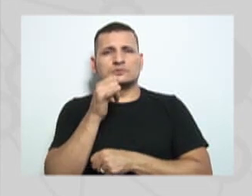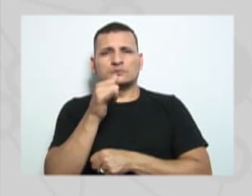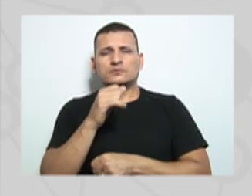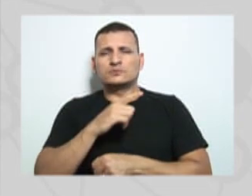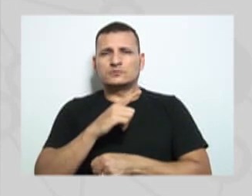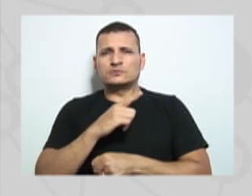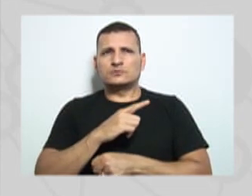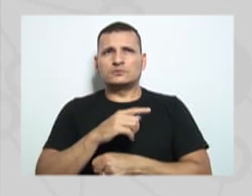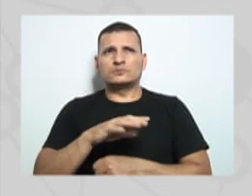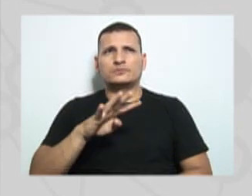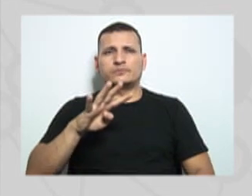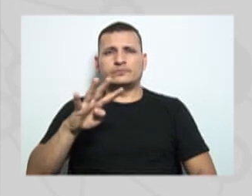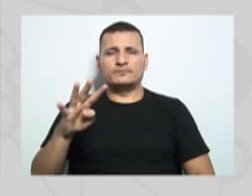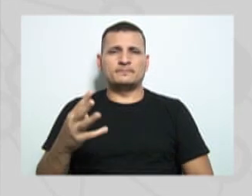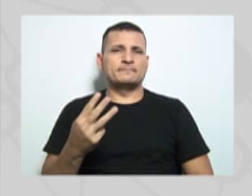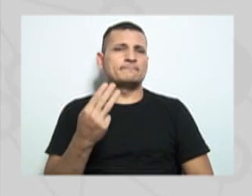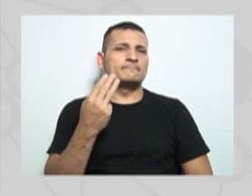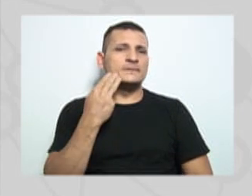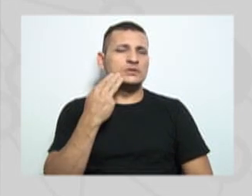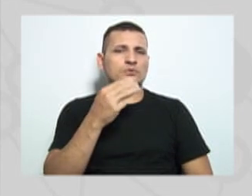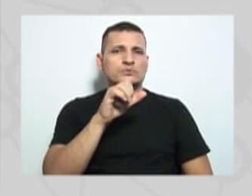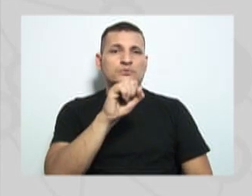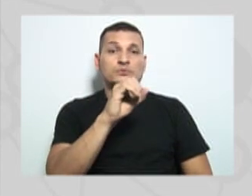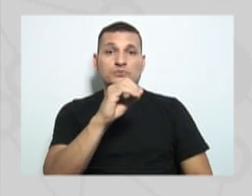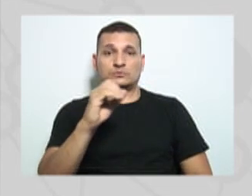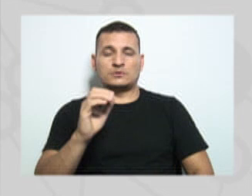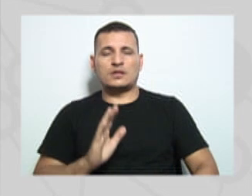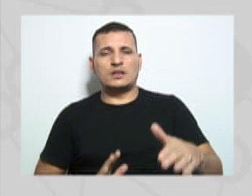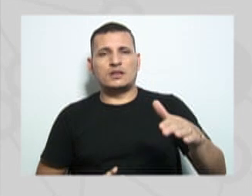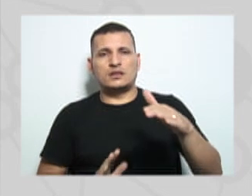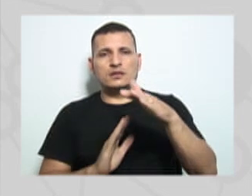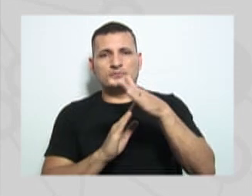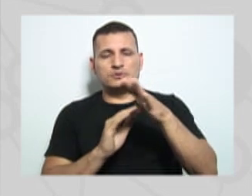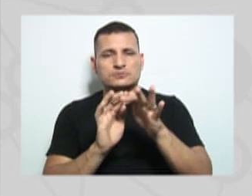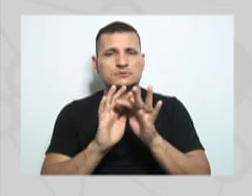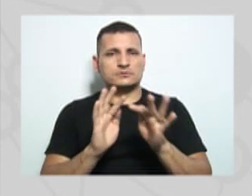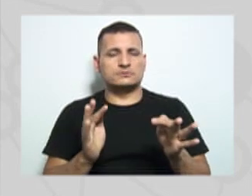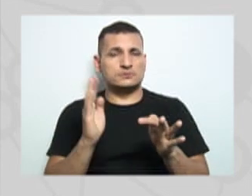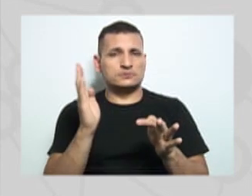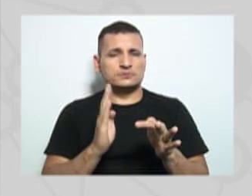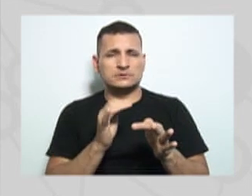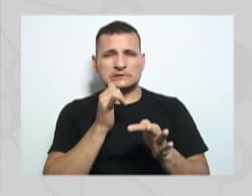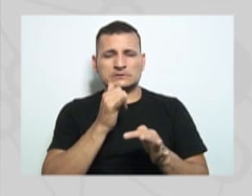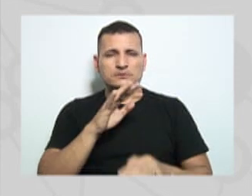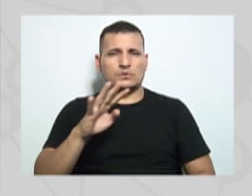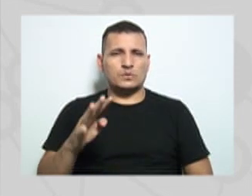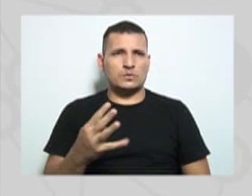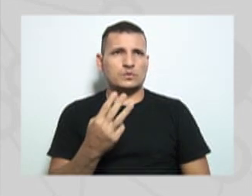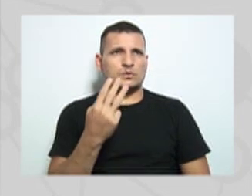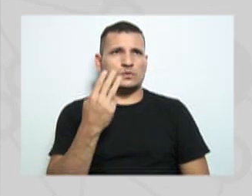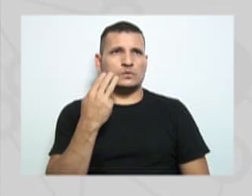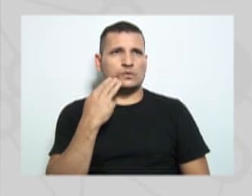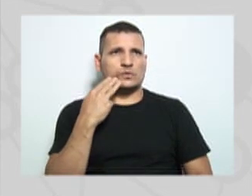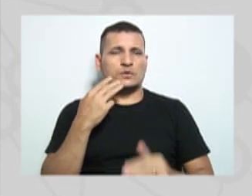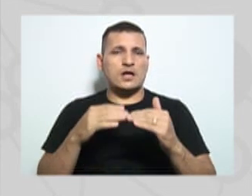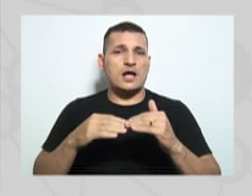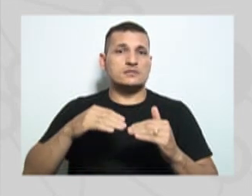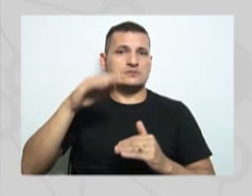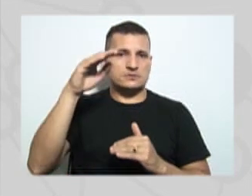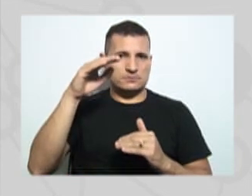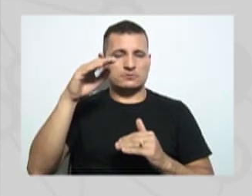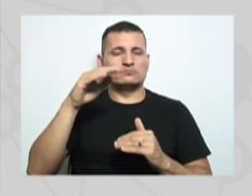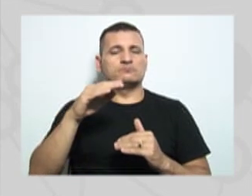4.800.000, que é o limite do Simples Nacional. Ou seja, se ultrapassar esse faturamento, ela automaticamente é excluída do Simples